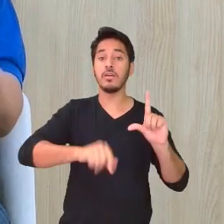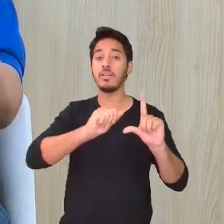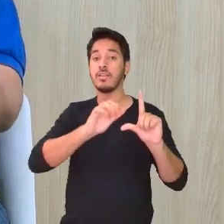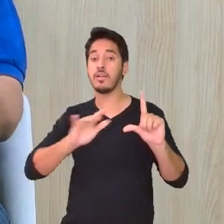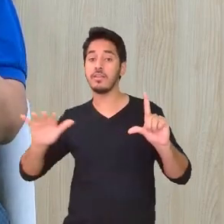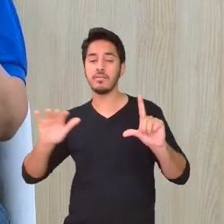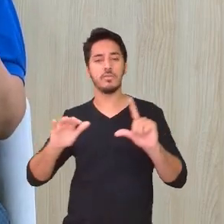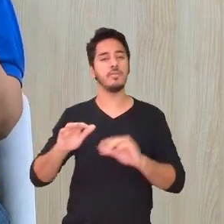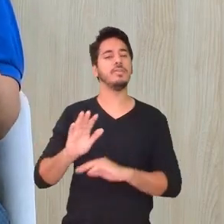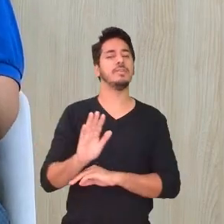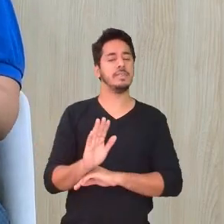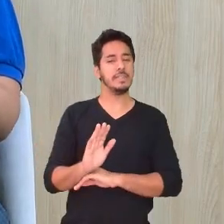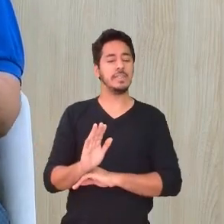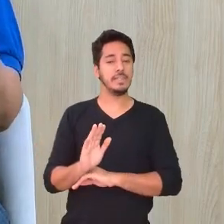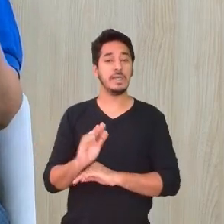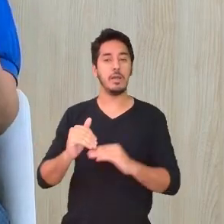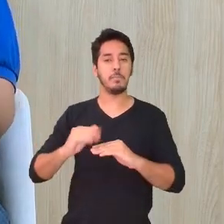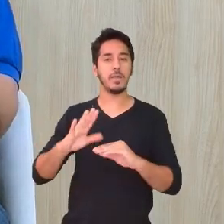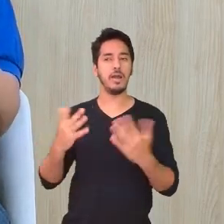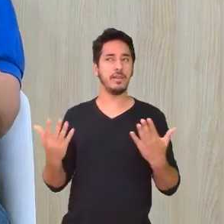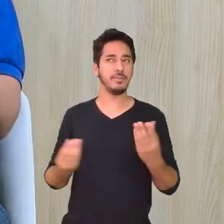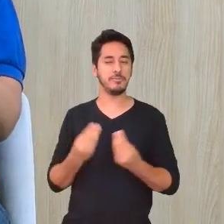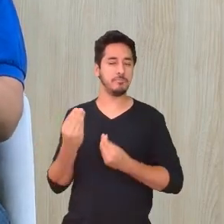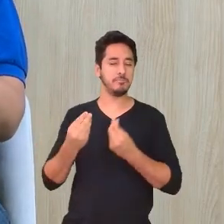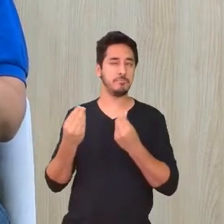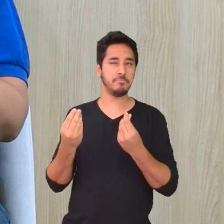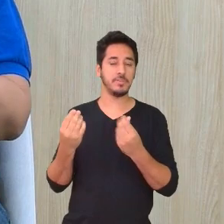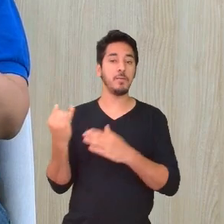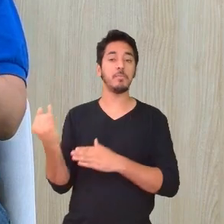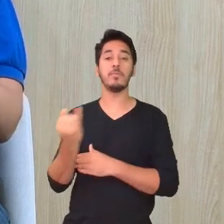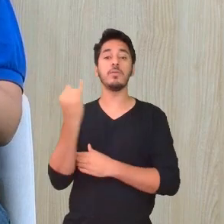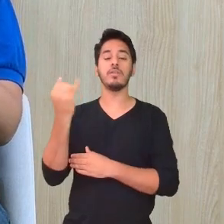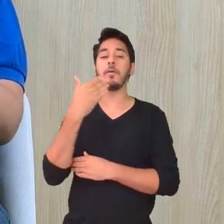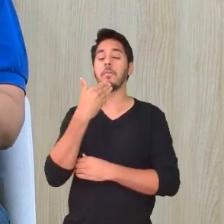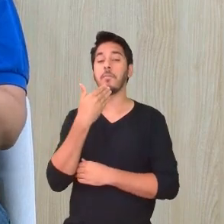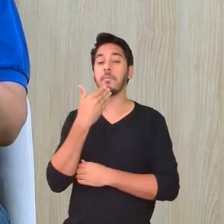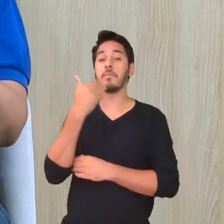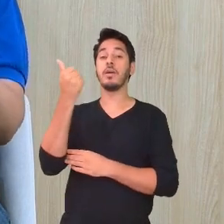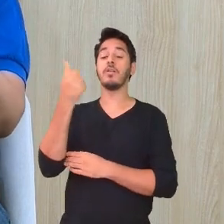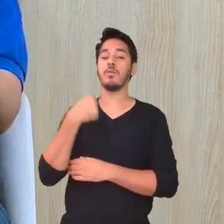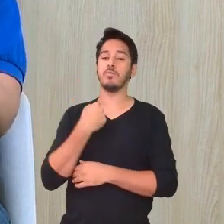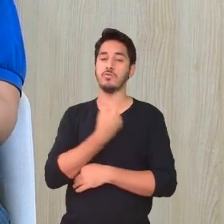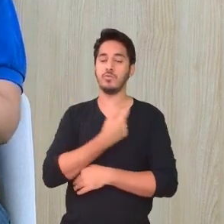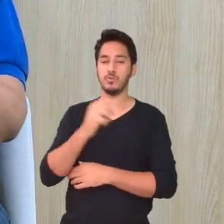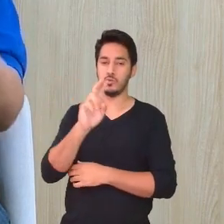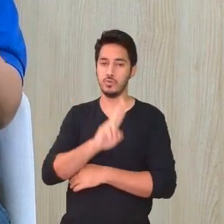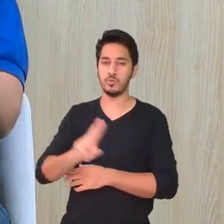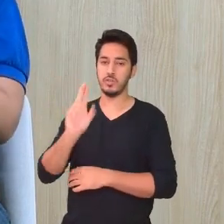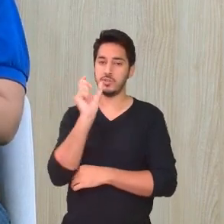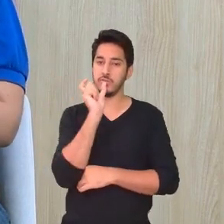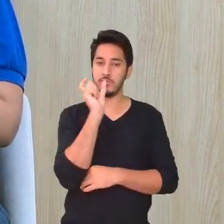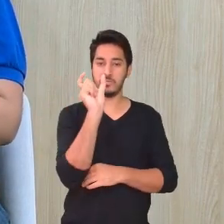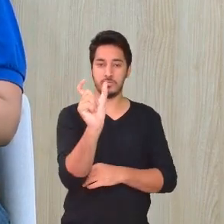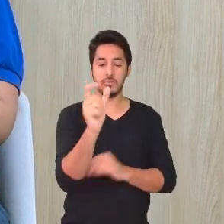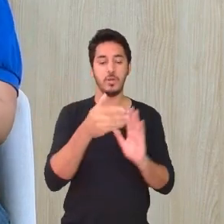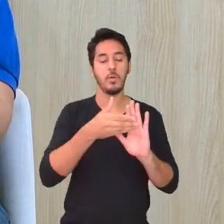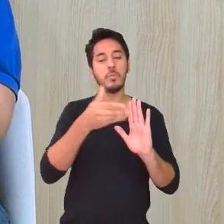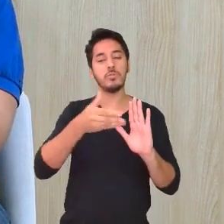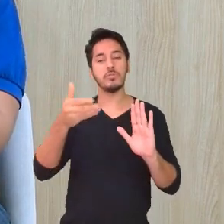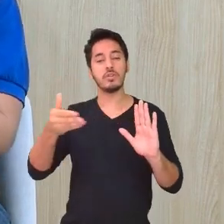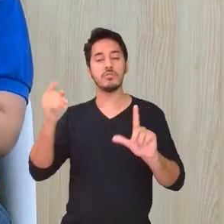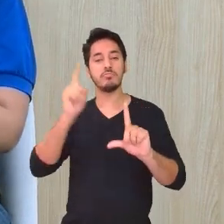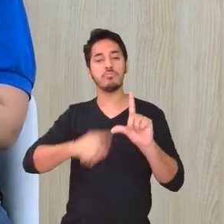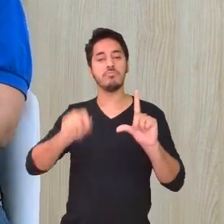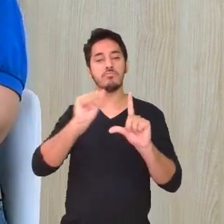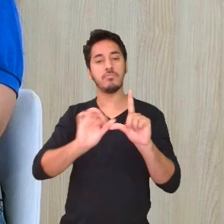Então, é mais plausível, digamos assim, é melhor que a gente use esse termo, um processo de